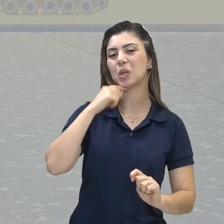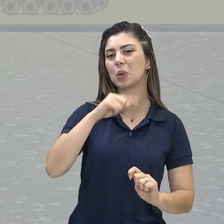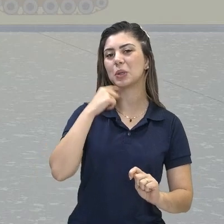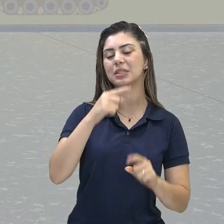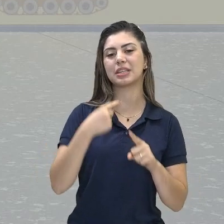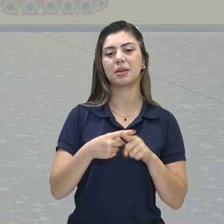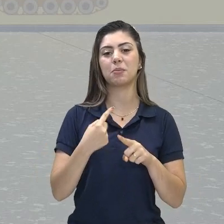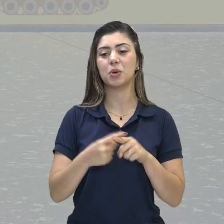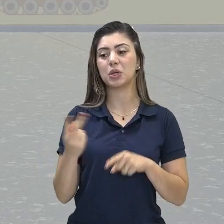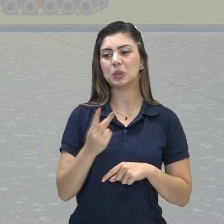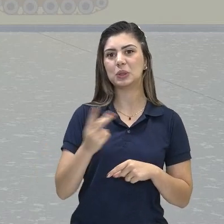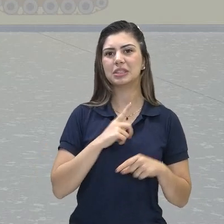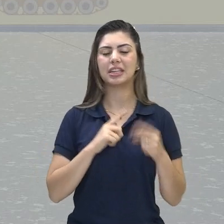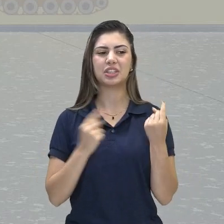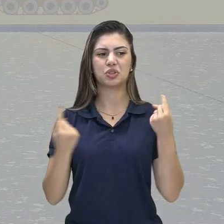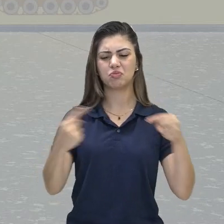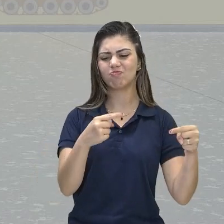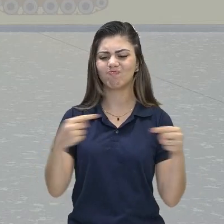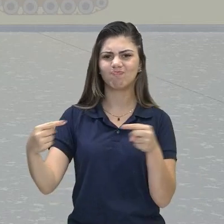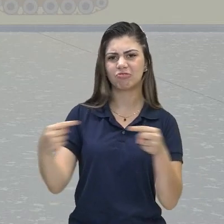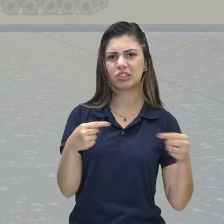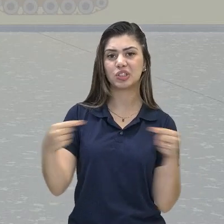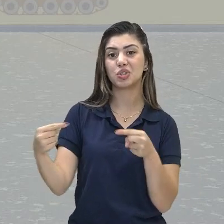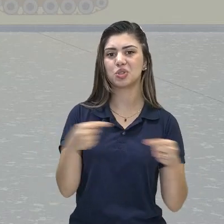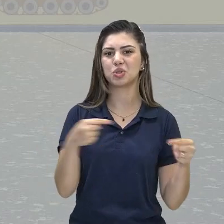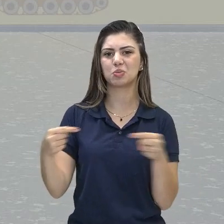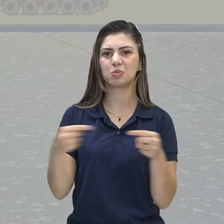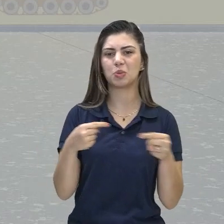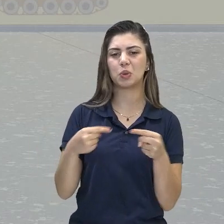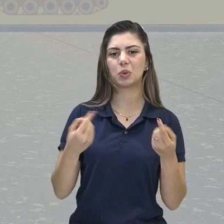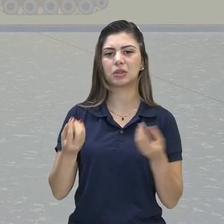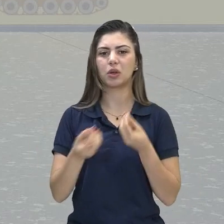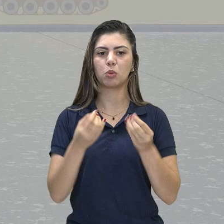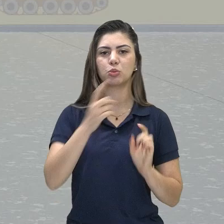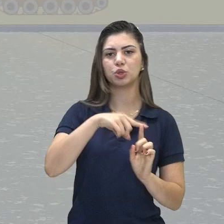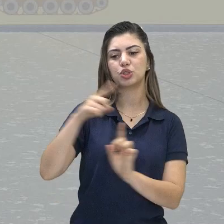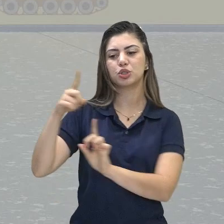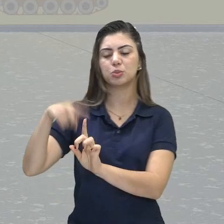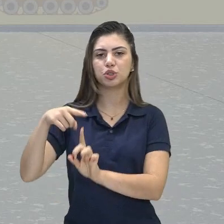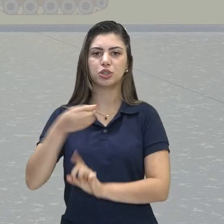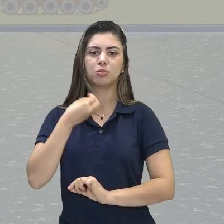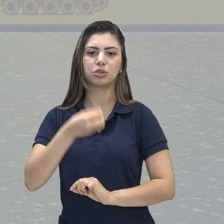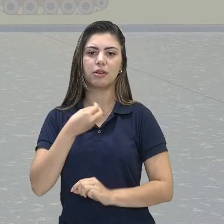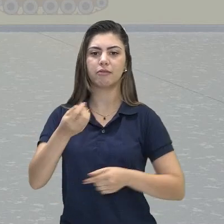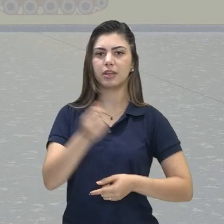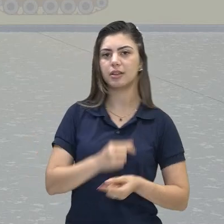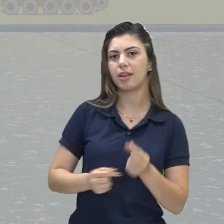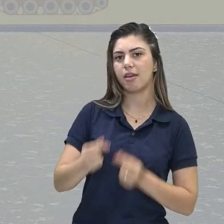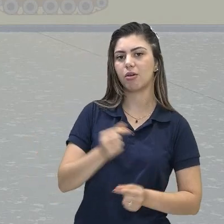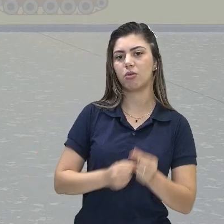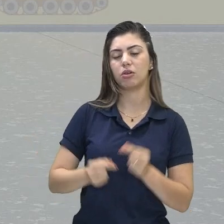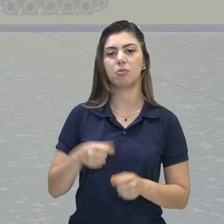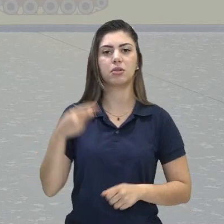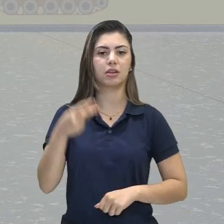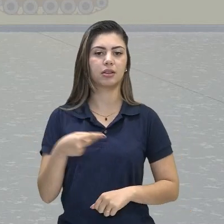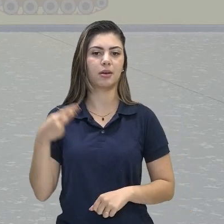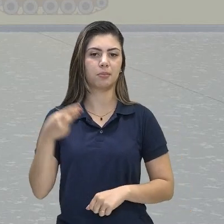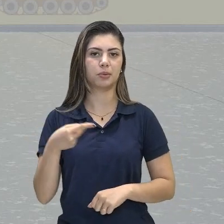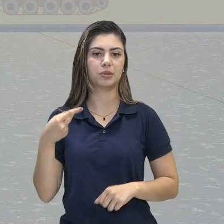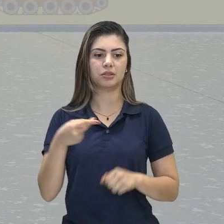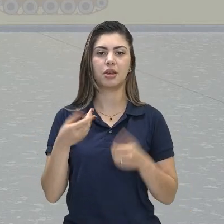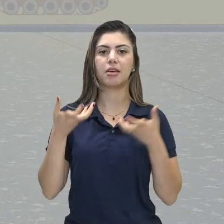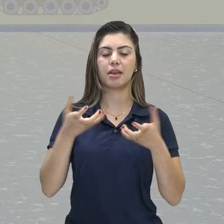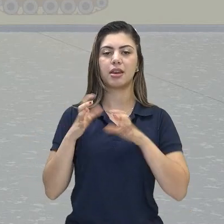eles disputavam o seu espaço, o seu estilo de vida, o seu estilo econômico e político